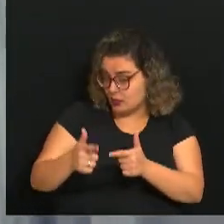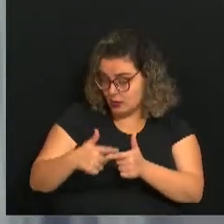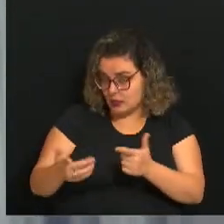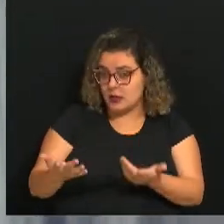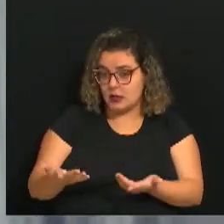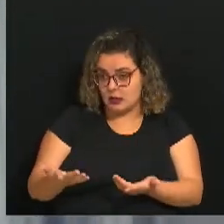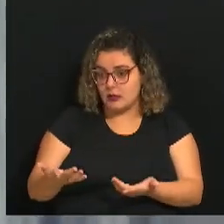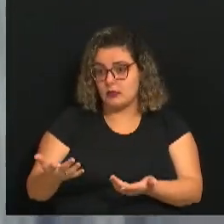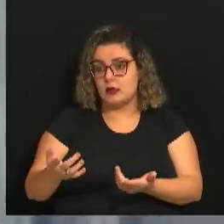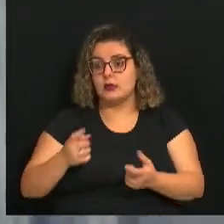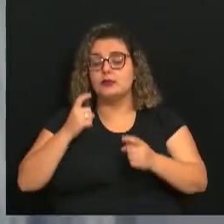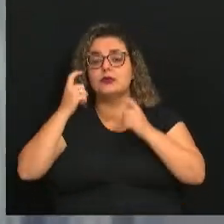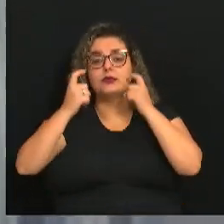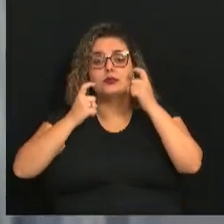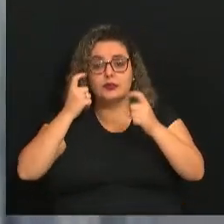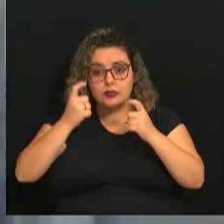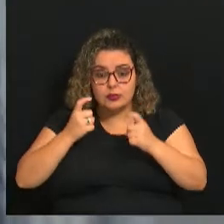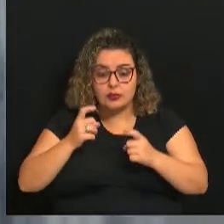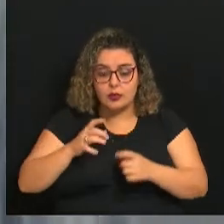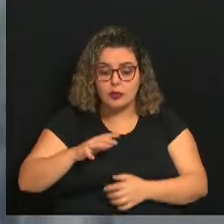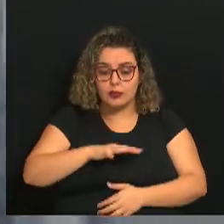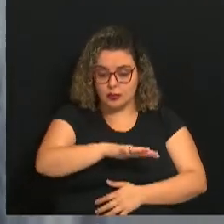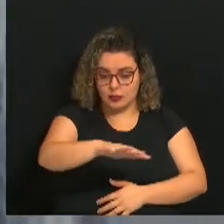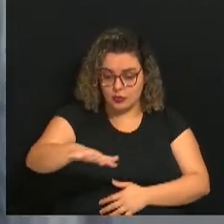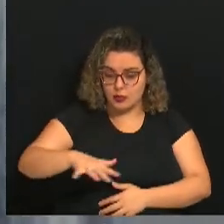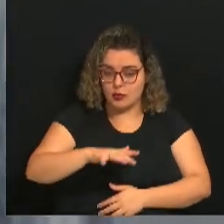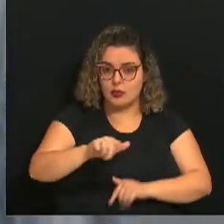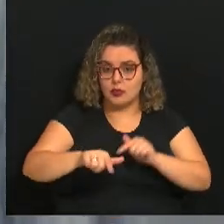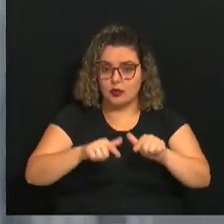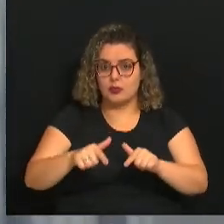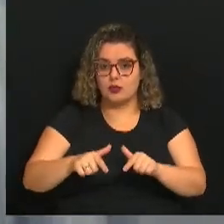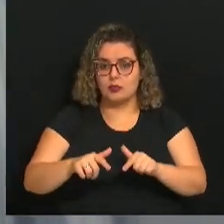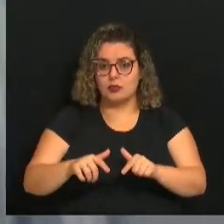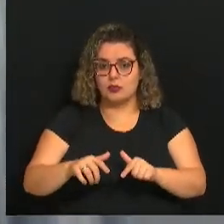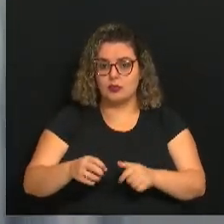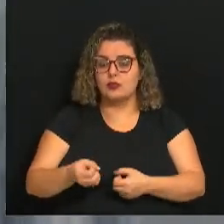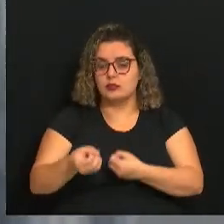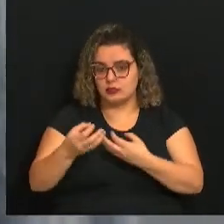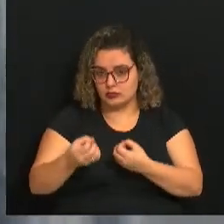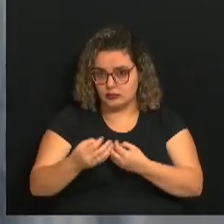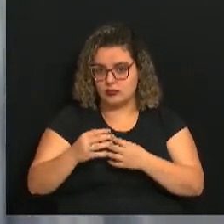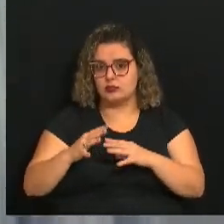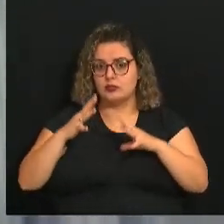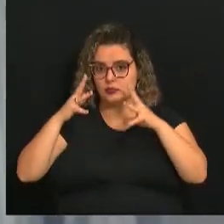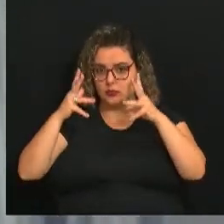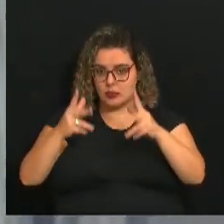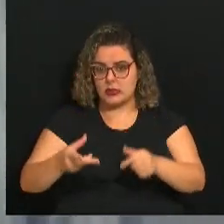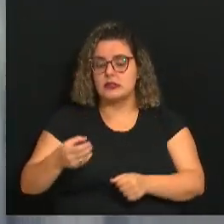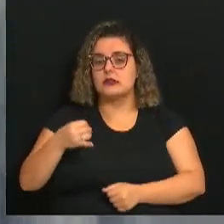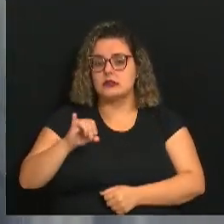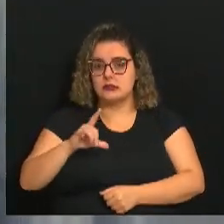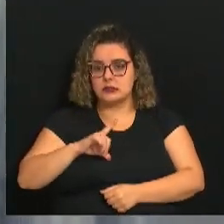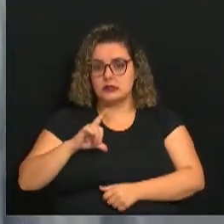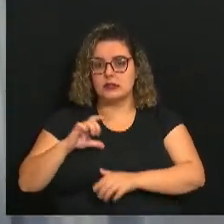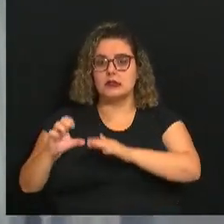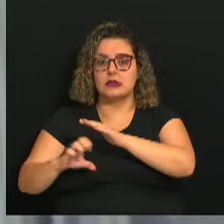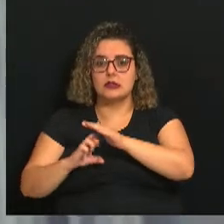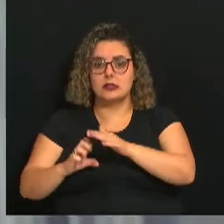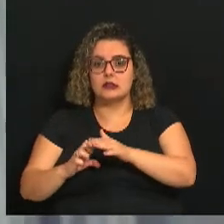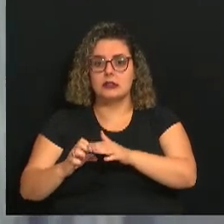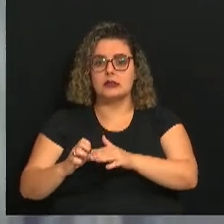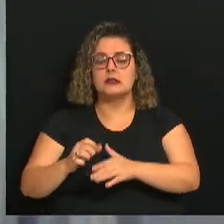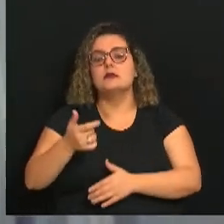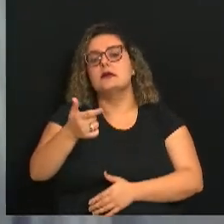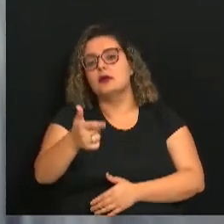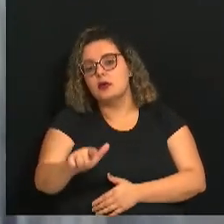muita preocupação nesse sentido. Então, eu queria uma informação geral, se já tem a contratação da nova empresa, se não vai haver descontinuidade,